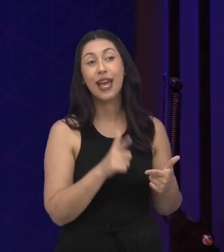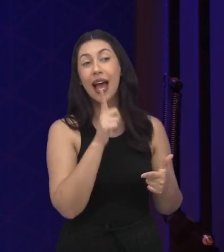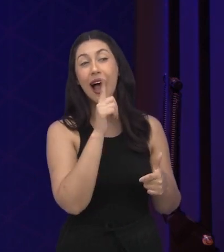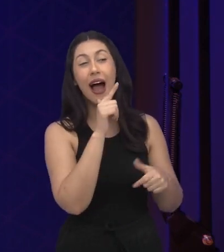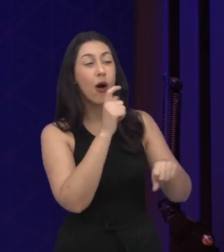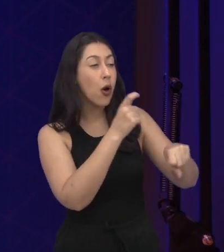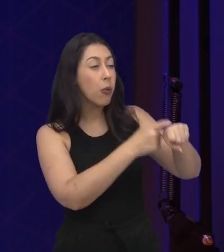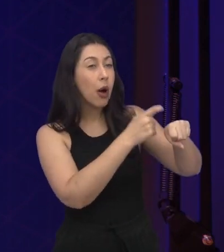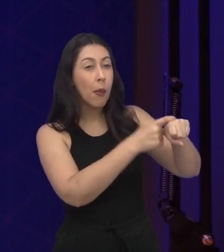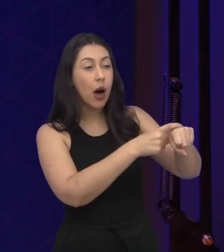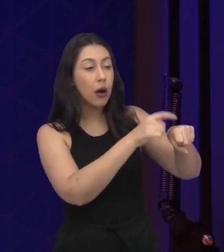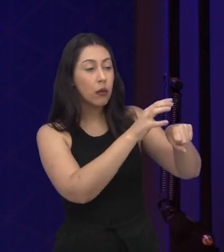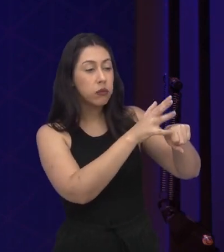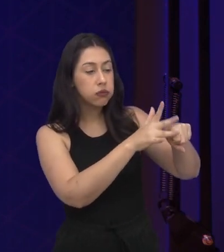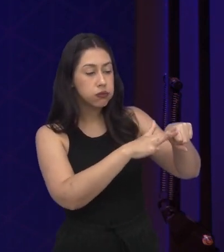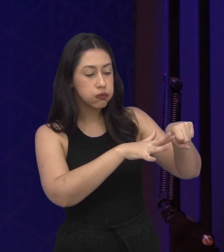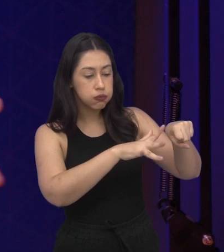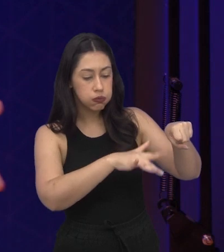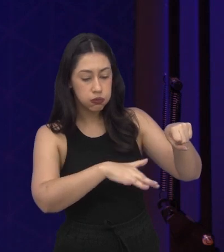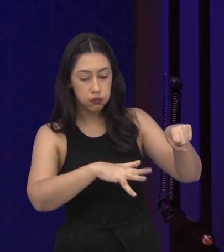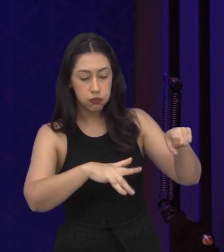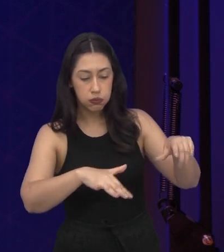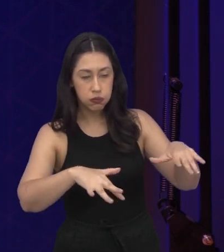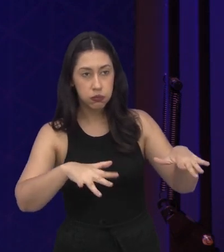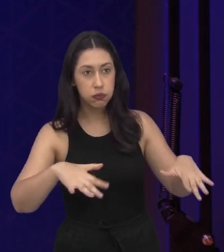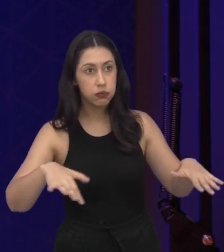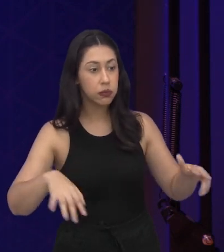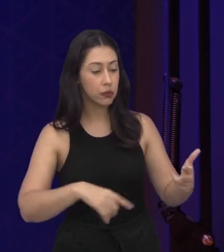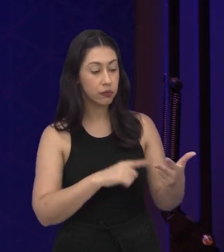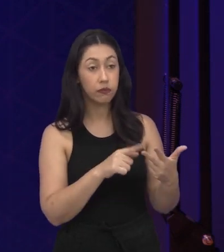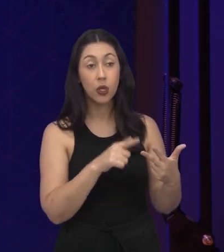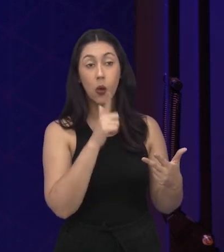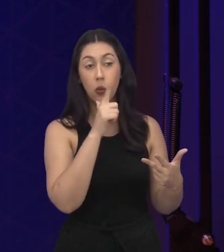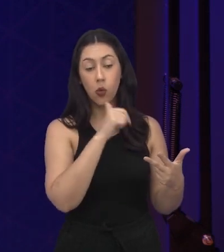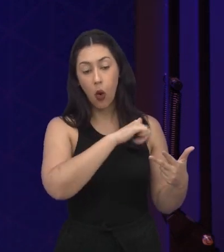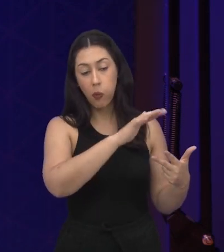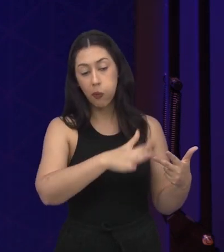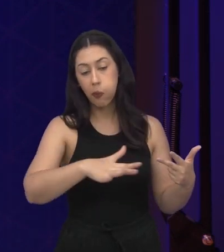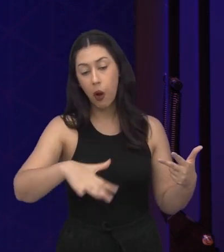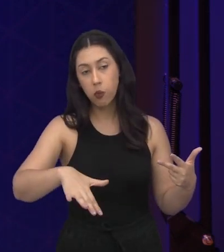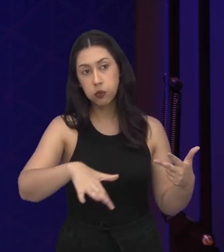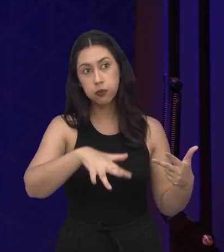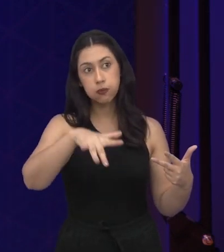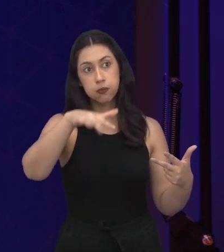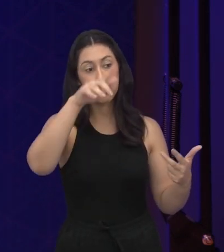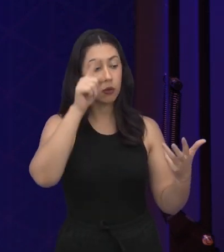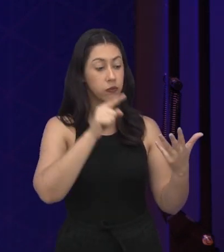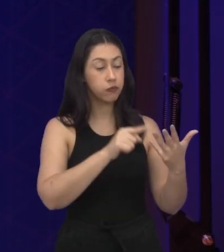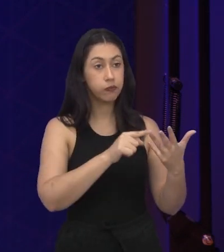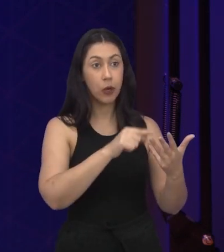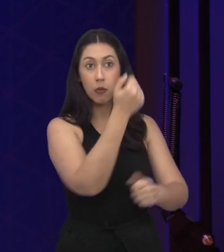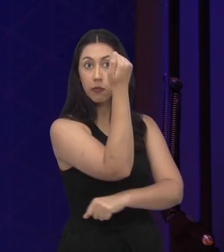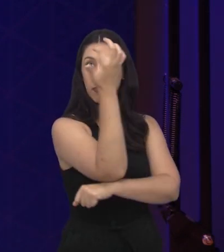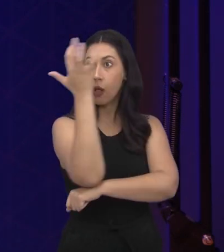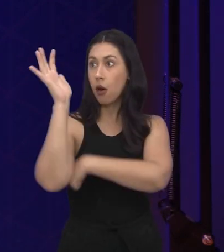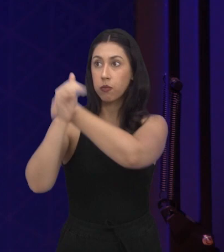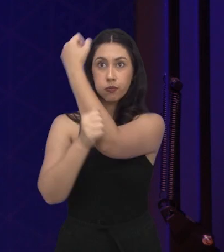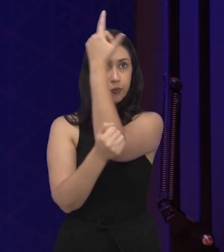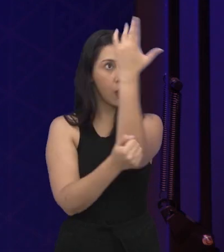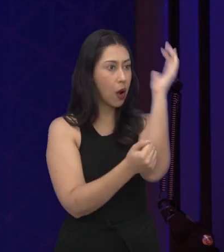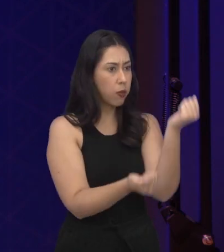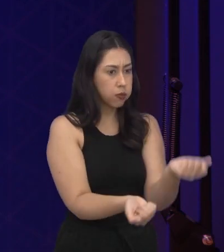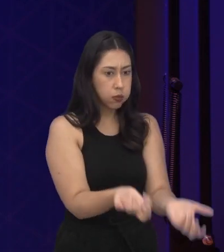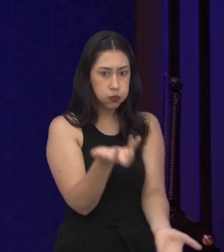derretimento das geleiras e calotas polares, como o Samu já bem explicou, o aumento do nível dos oceanos, ocorrência de queimadas e